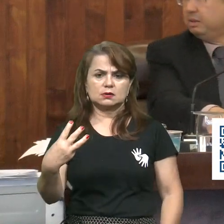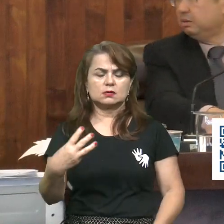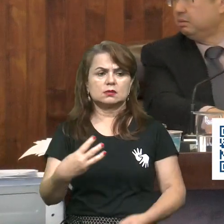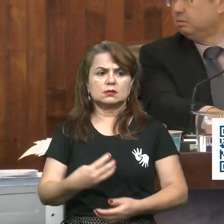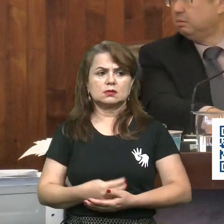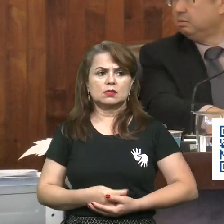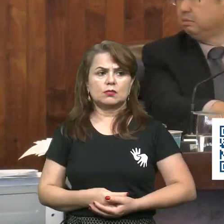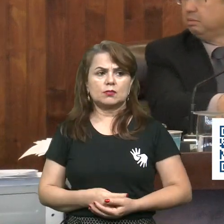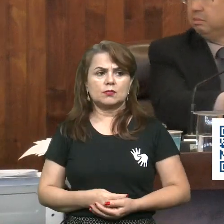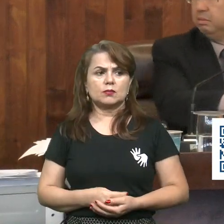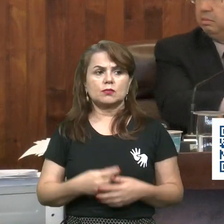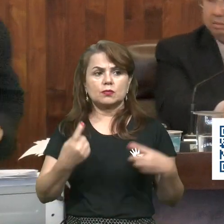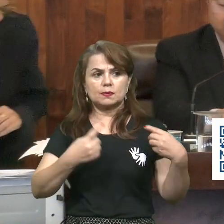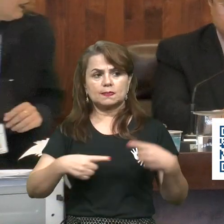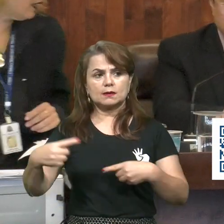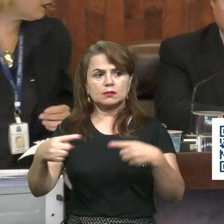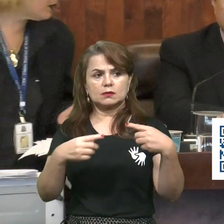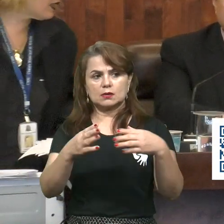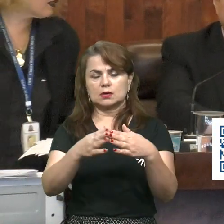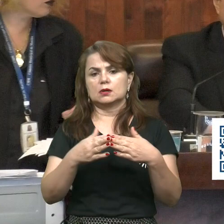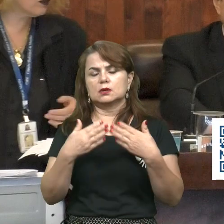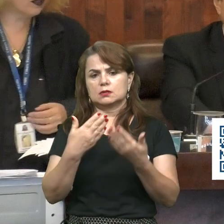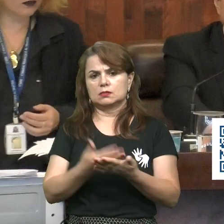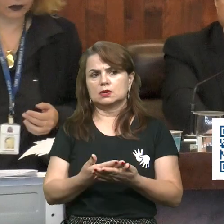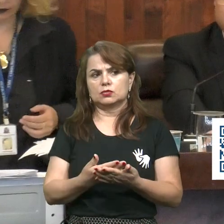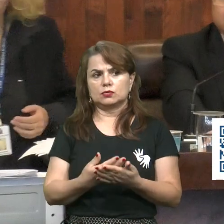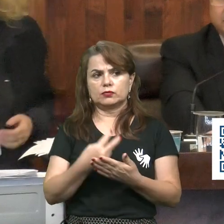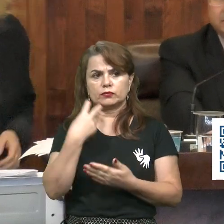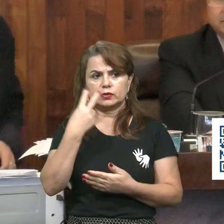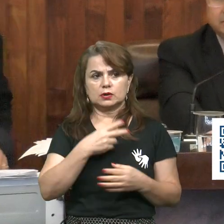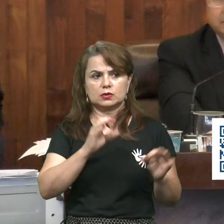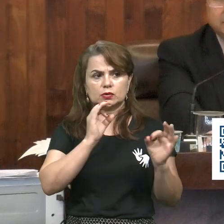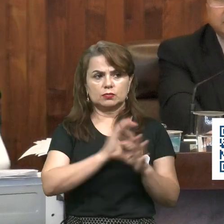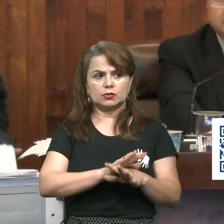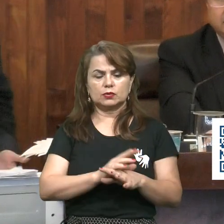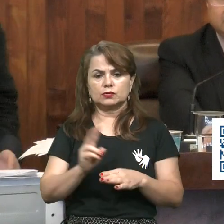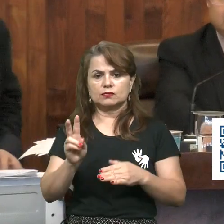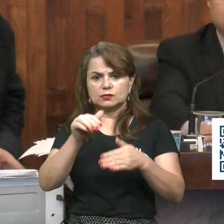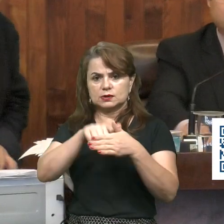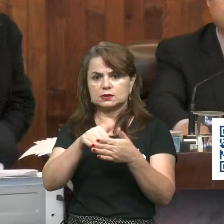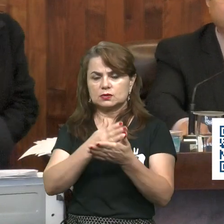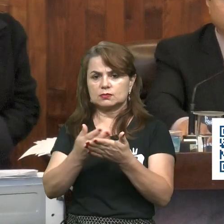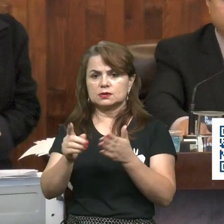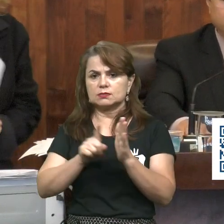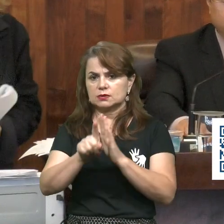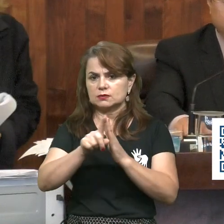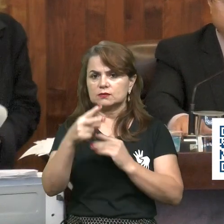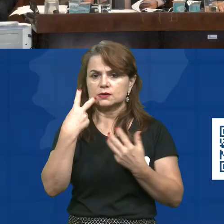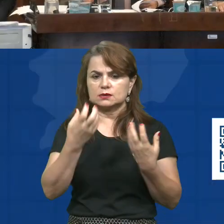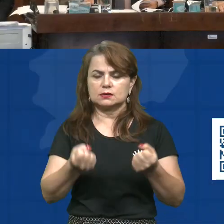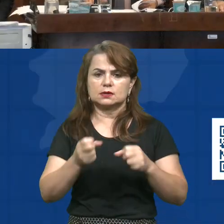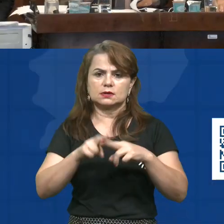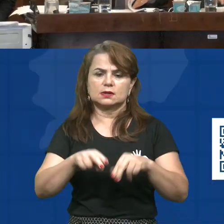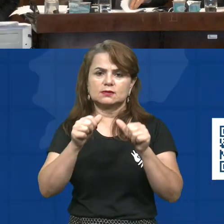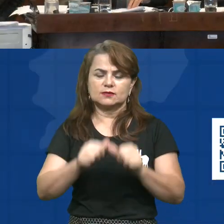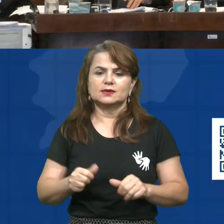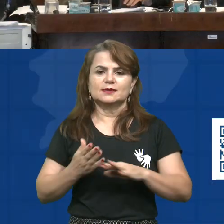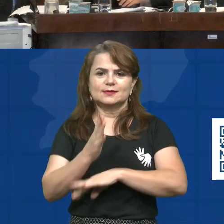Tem mais? Em discussão, requerimento. Não havendo vereador inscrito, está em discussão, está em votação. Os vereadores que estão favoráveis, permaneçam como se encontram.